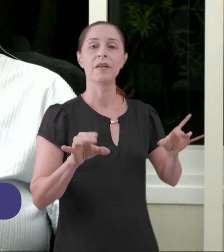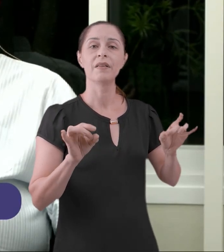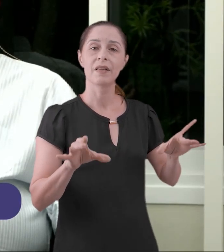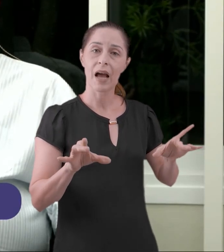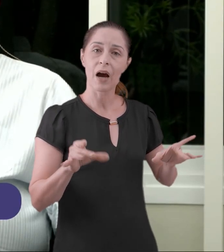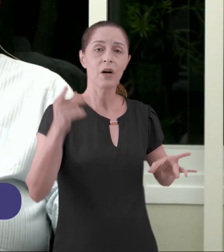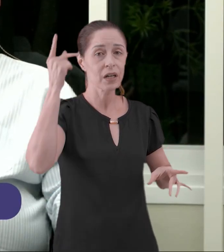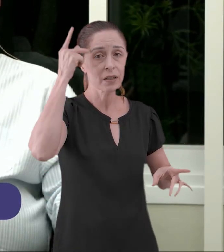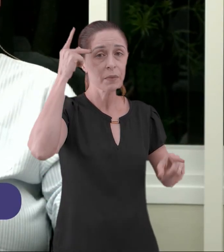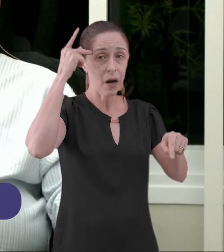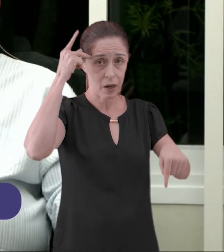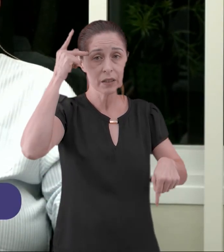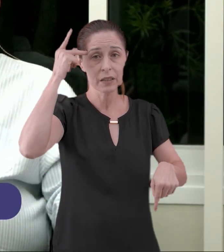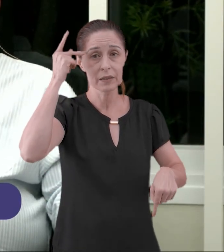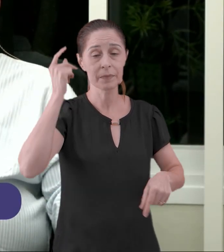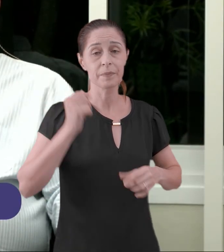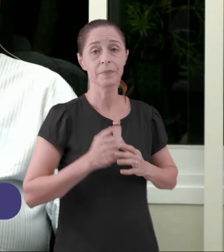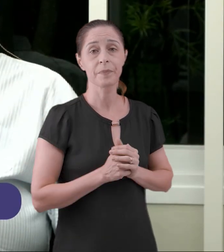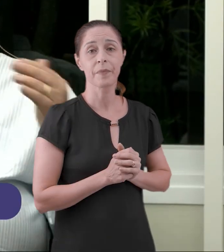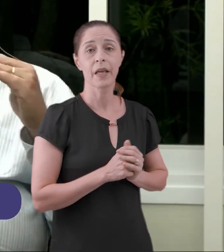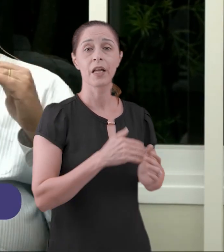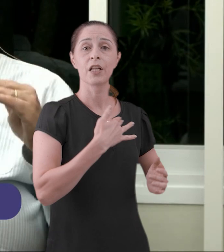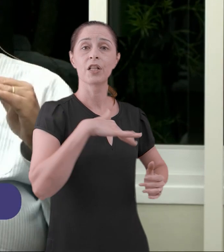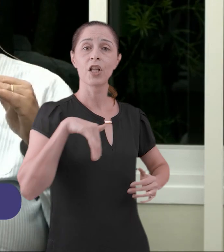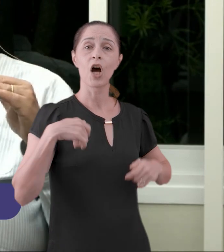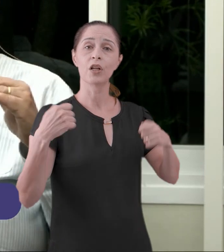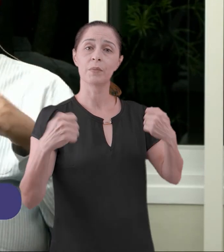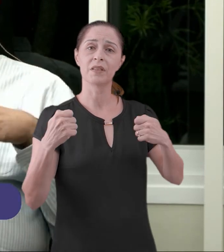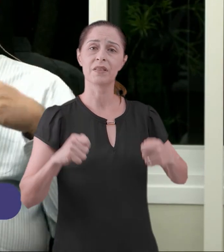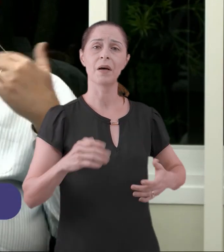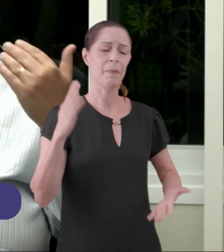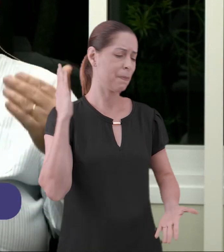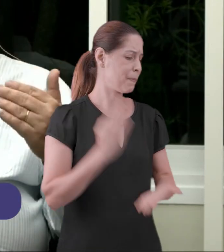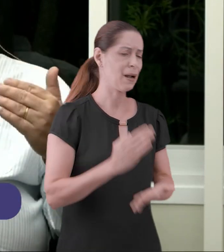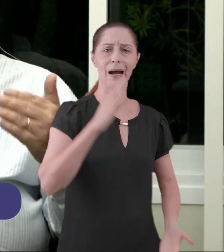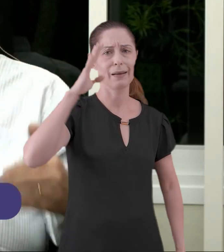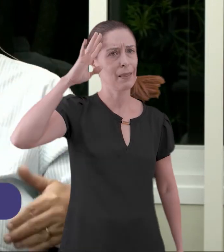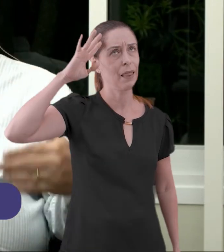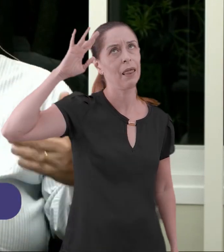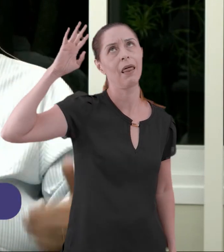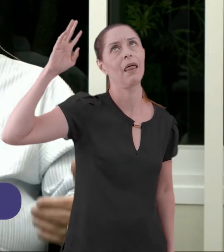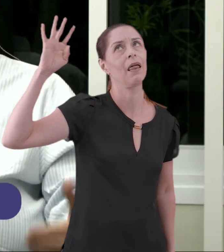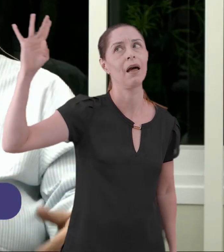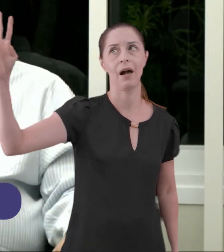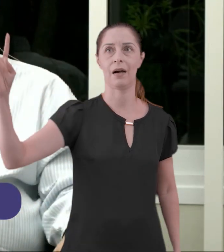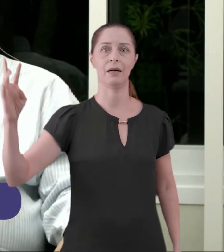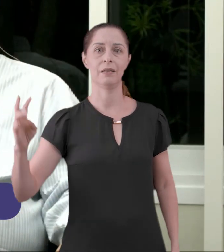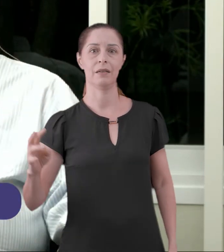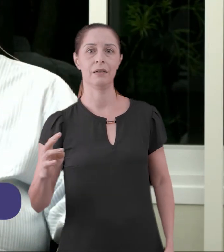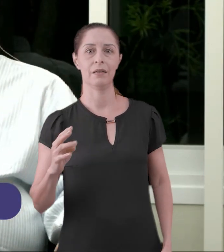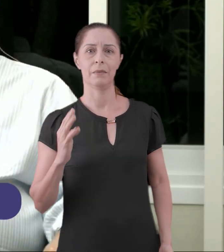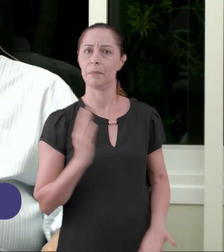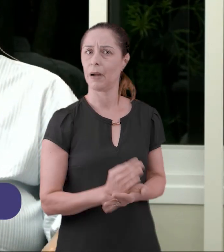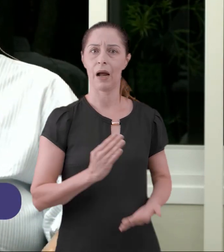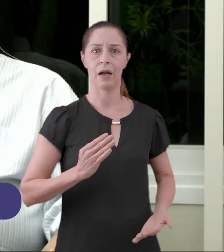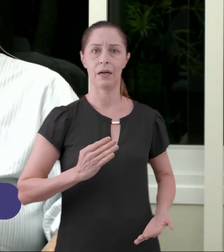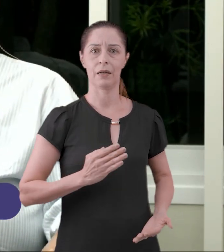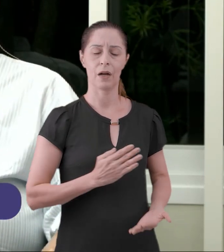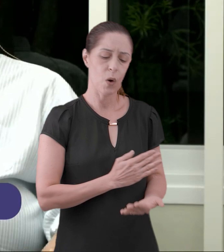nós precisamos sair da teoria, sair da discussão e realmente colocar a mão na massa,